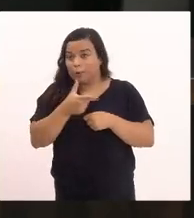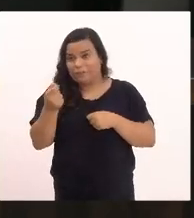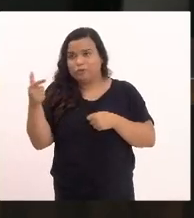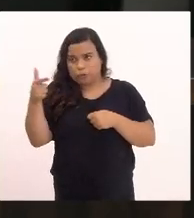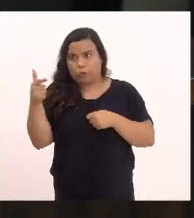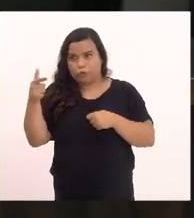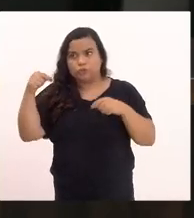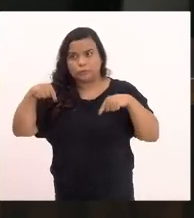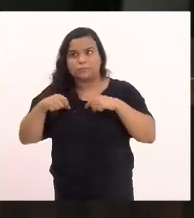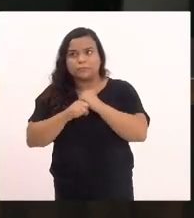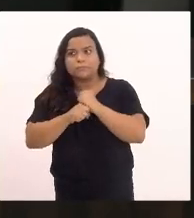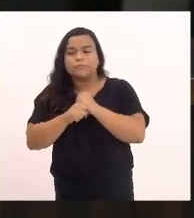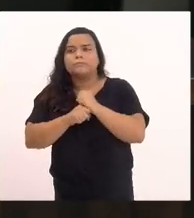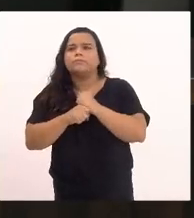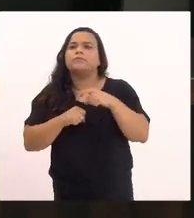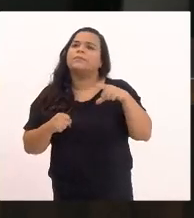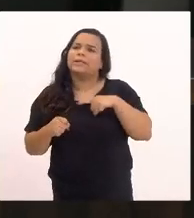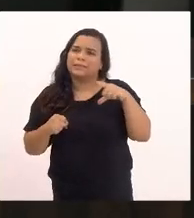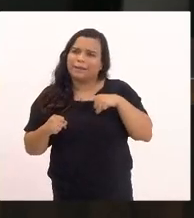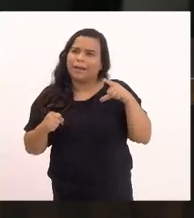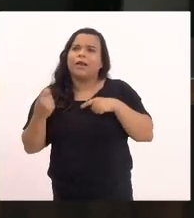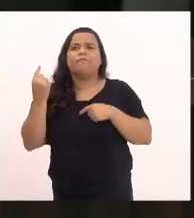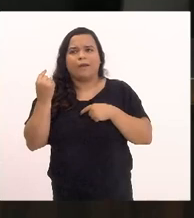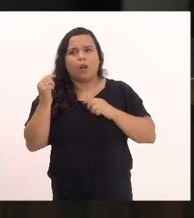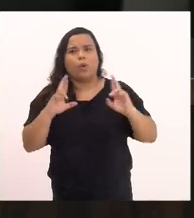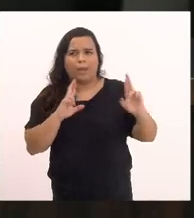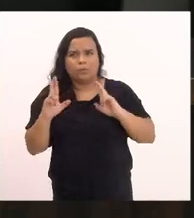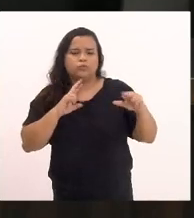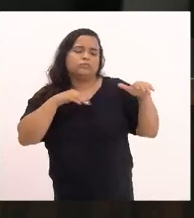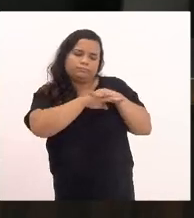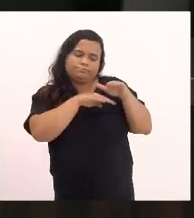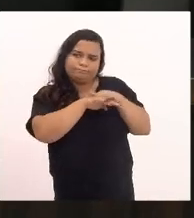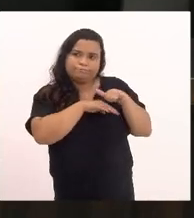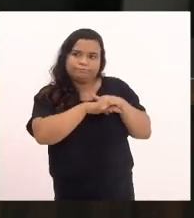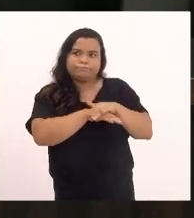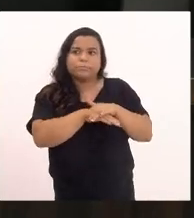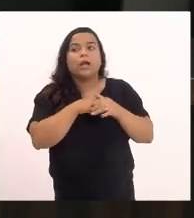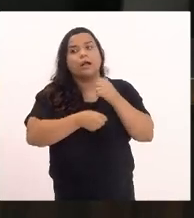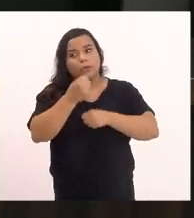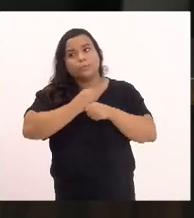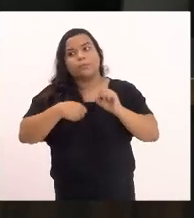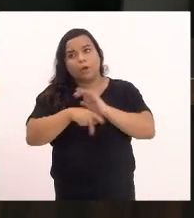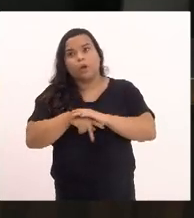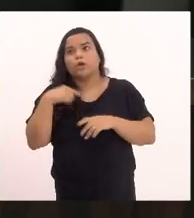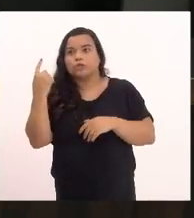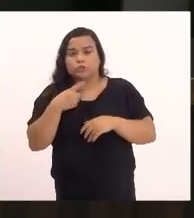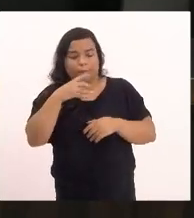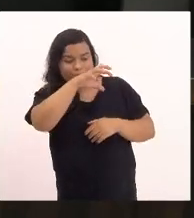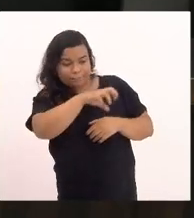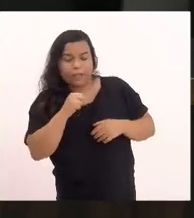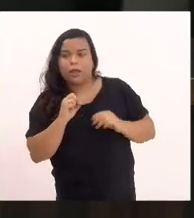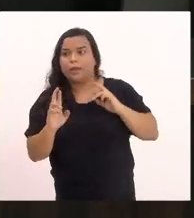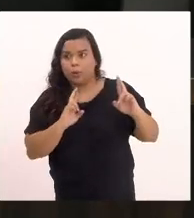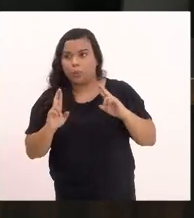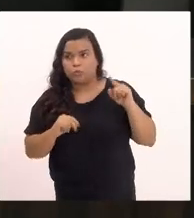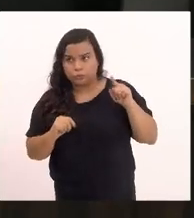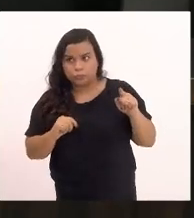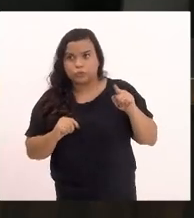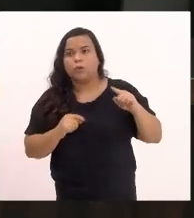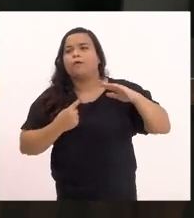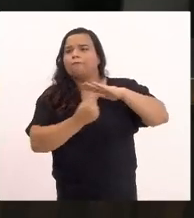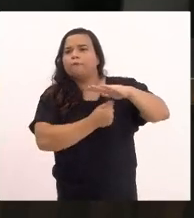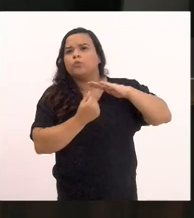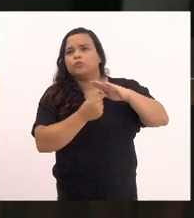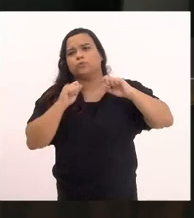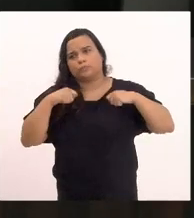2022, nós temos um recurso considerável de economia do ano passado. Nós estamos retirando esses recursos do fundo da